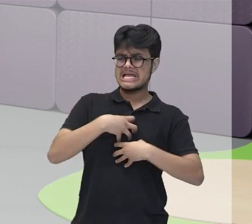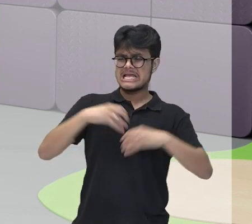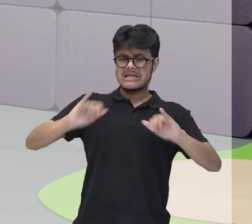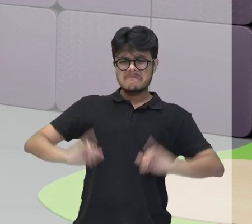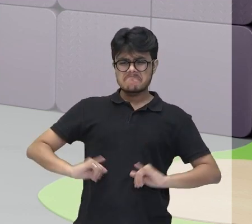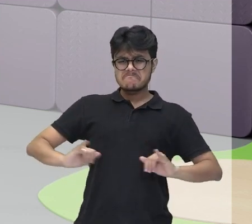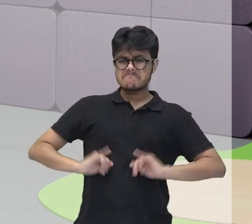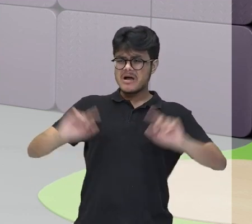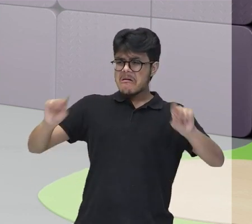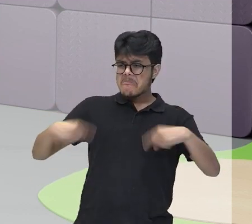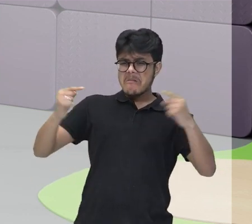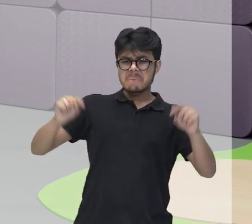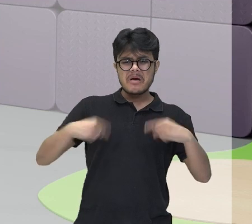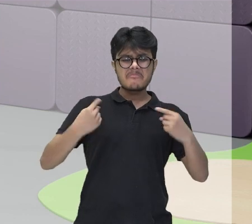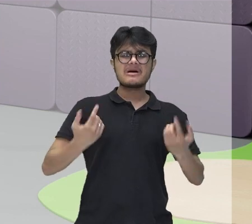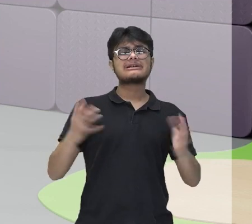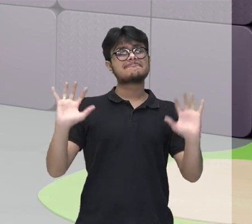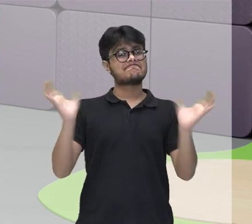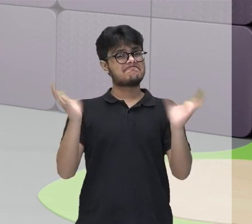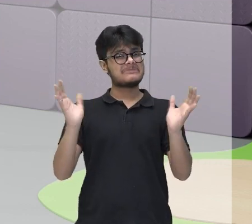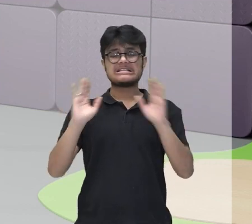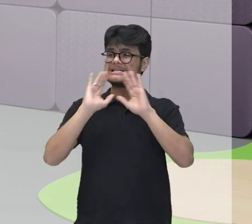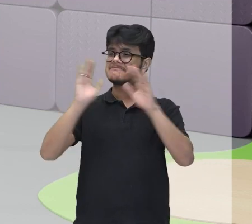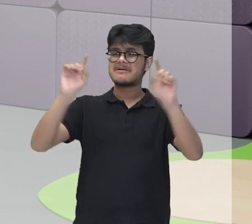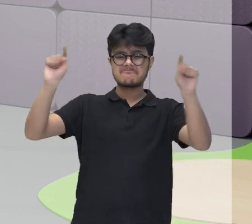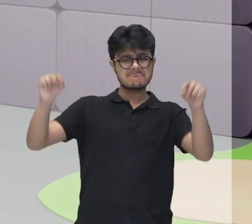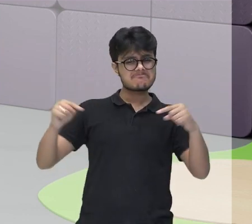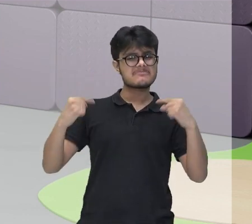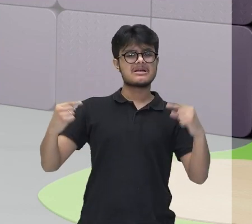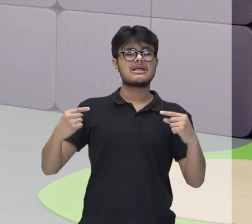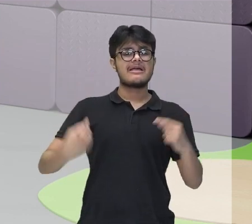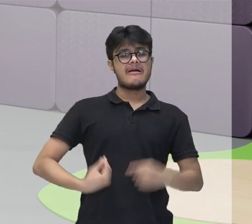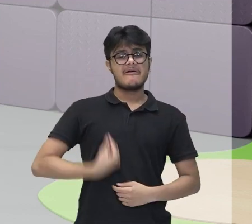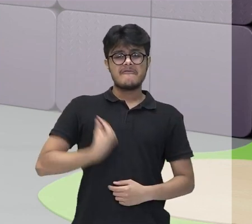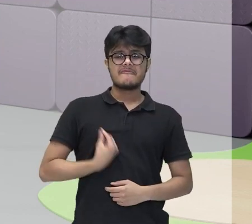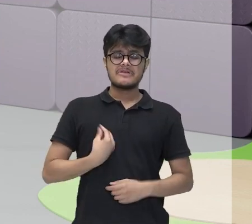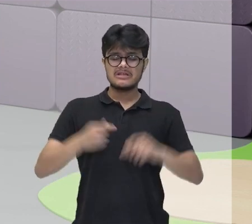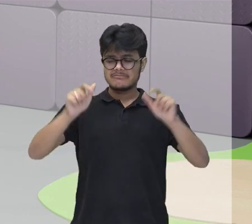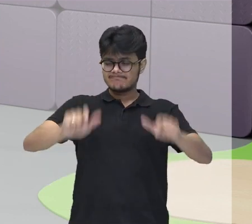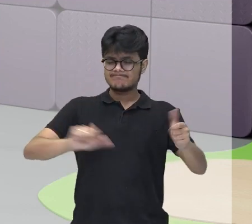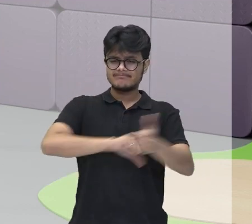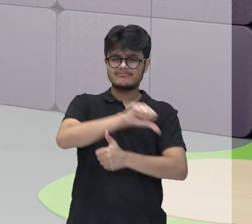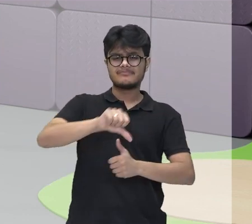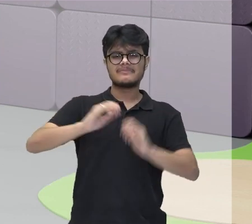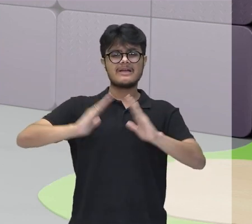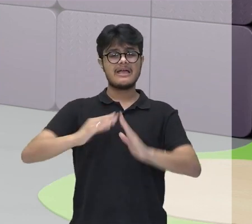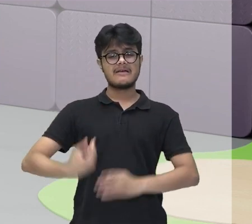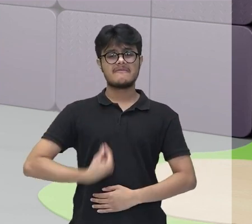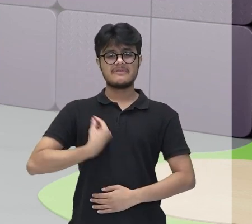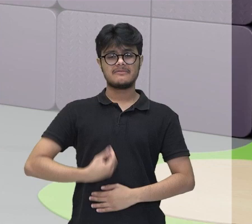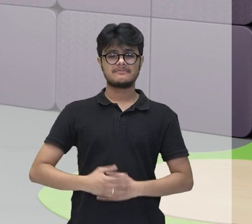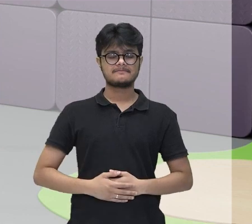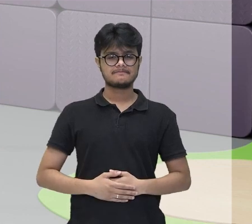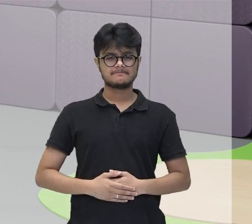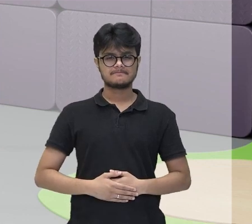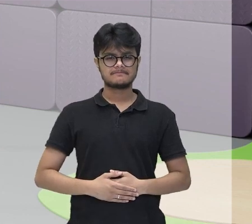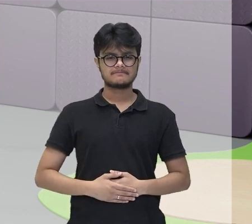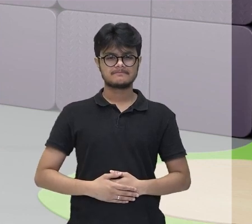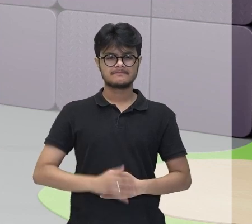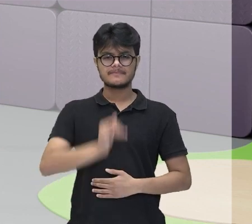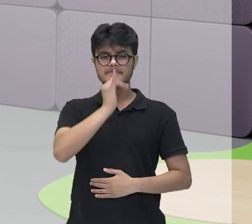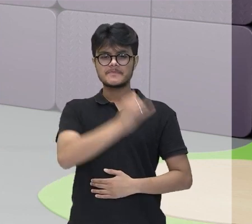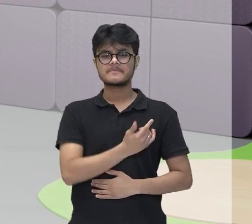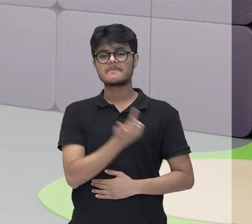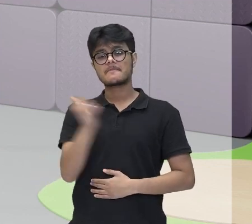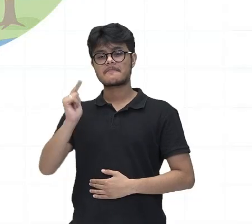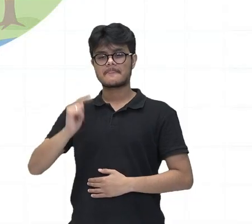sendo prejudicadas e reconstruindo vidas nos ambientes onde moram, tá? Então vamos ver aí o próximo,